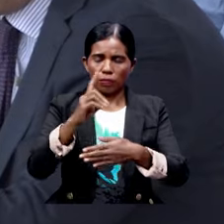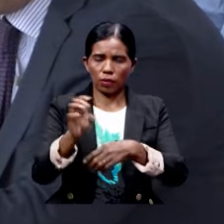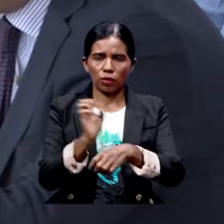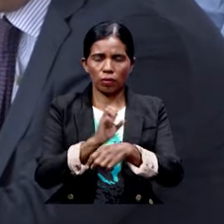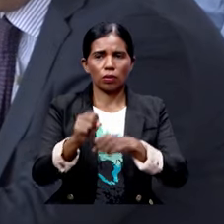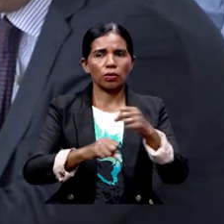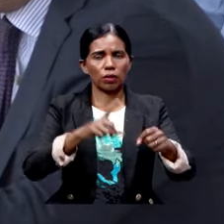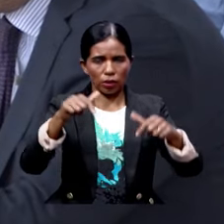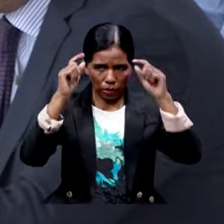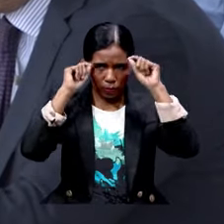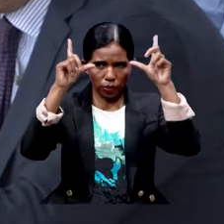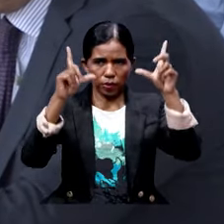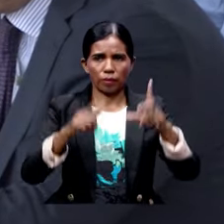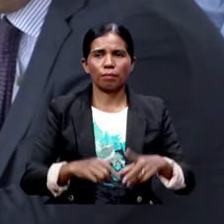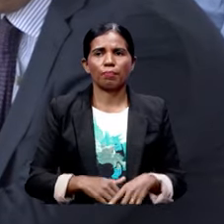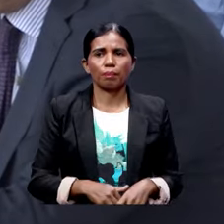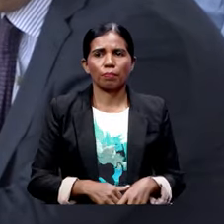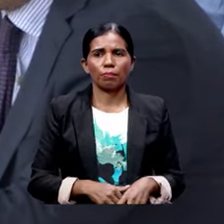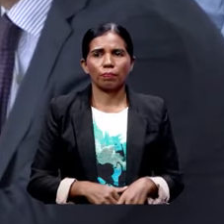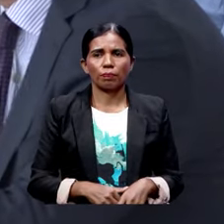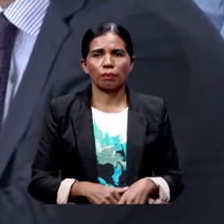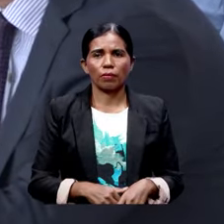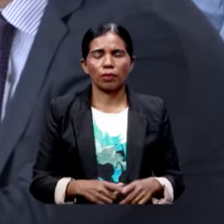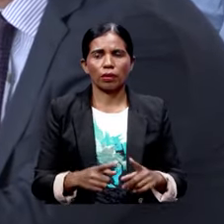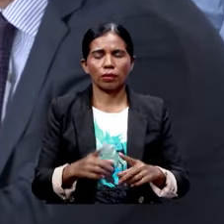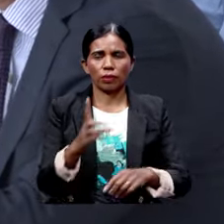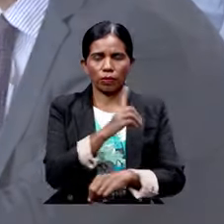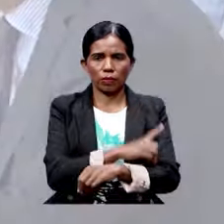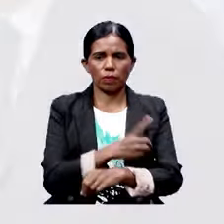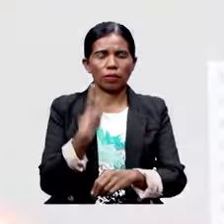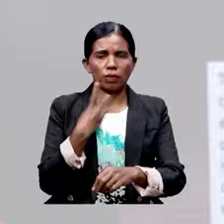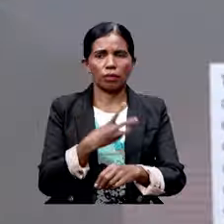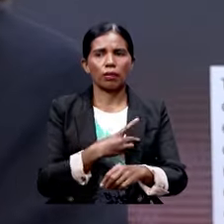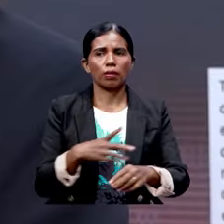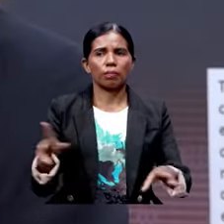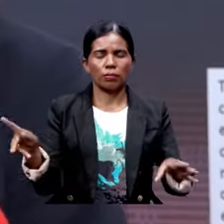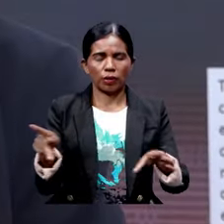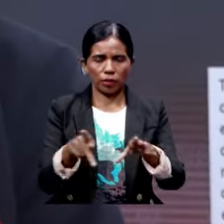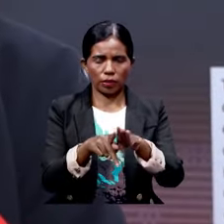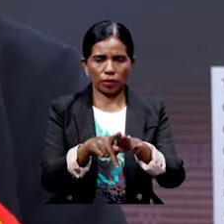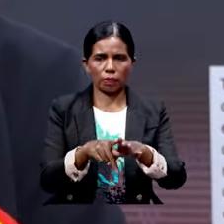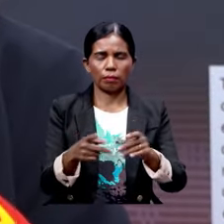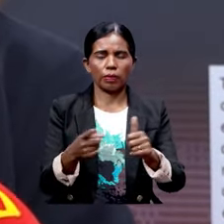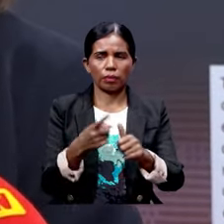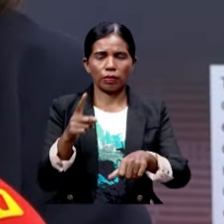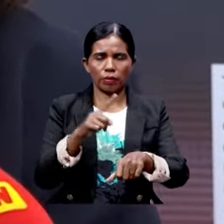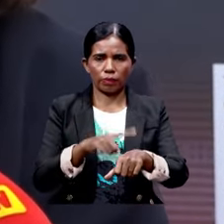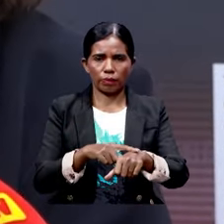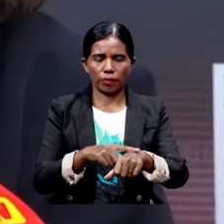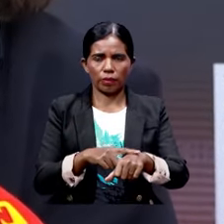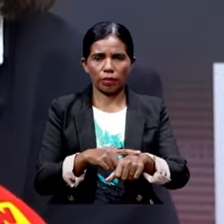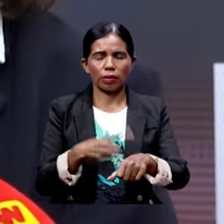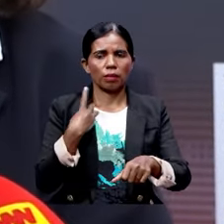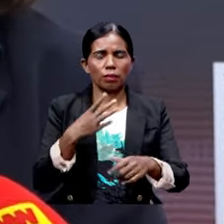a Timor-Leste. Today we had our first partnership dialogue. It's not the first dialogue, but it's the first.